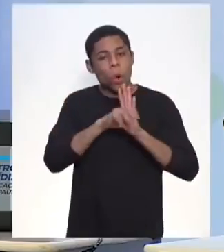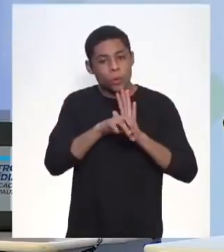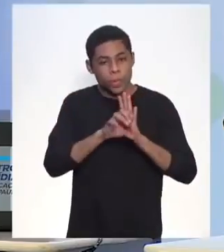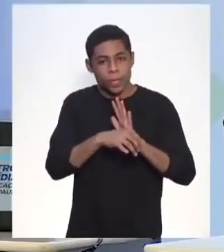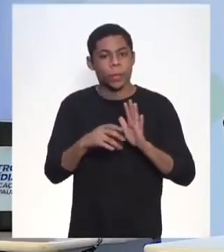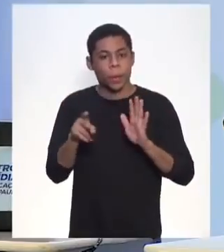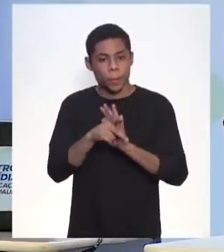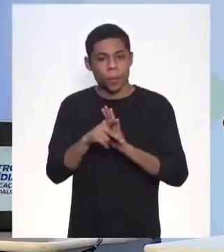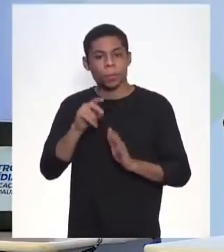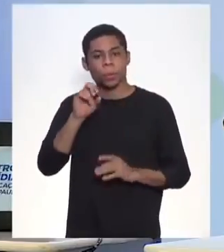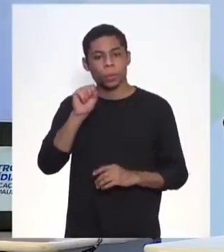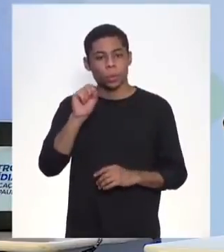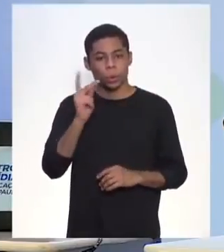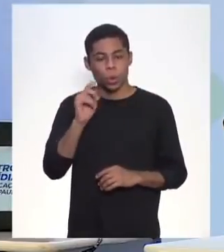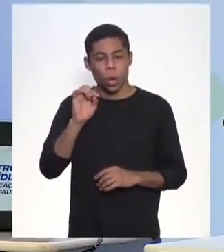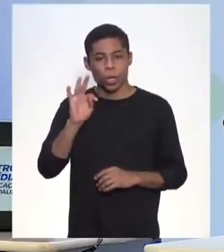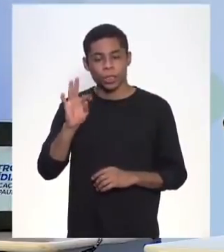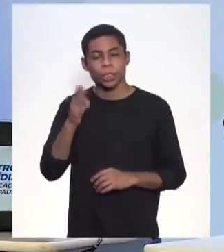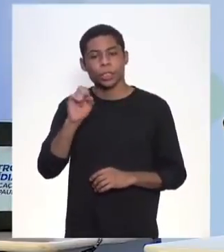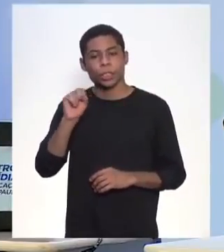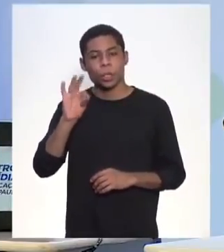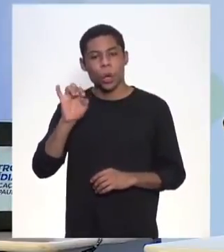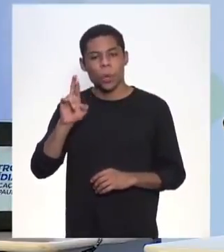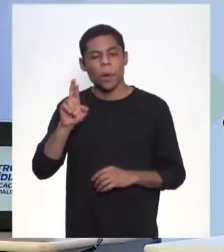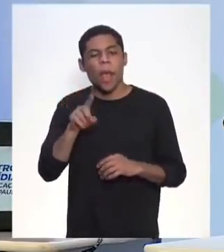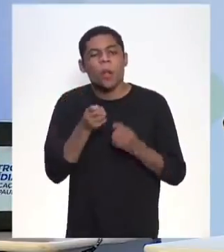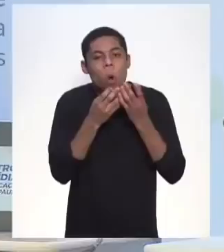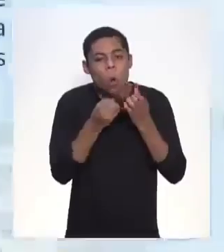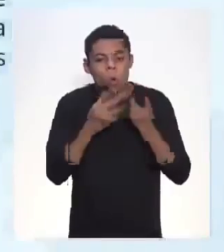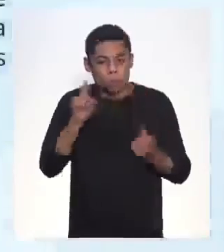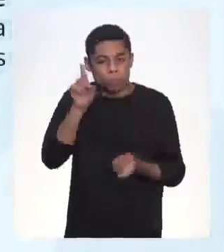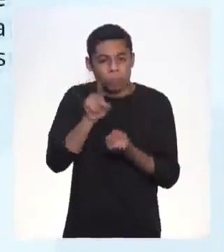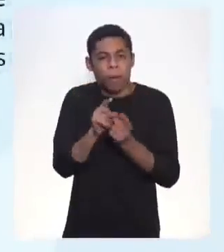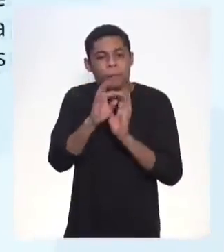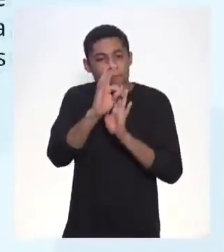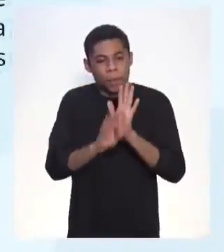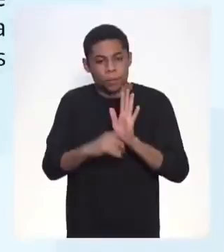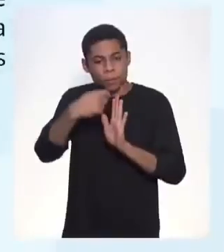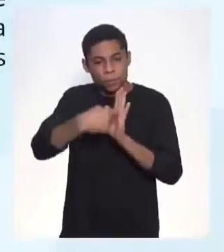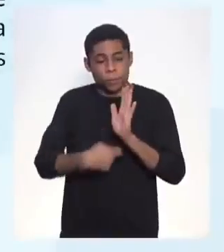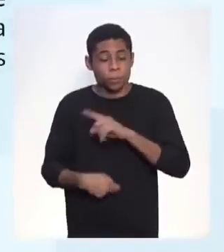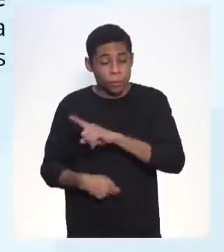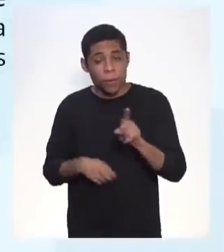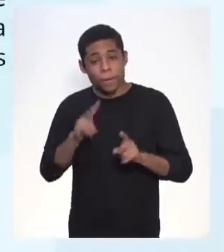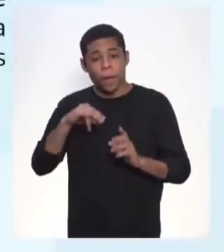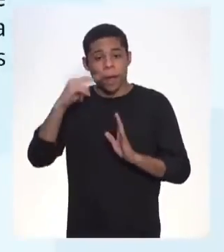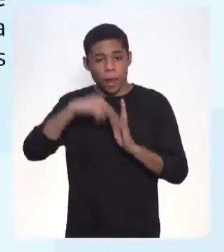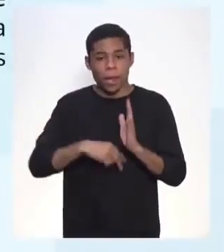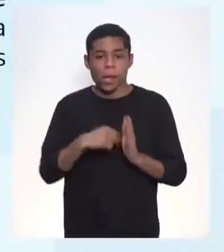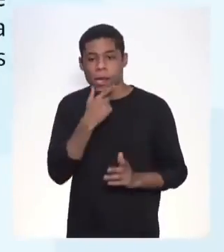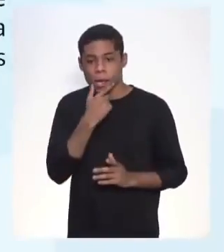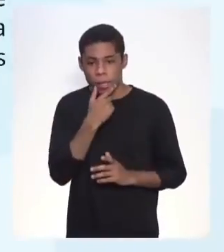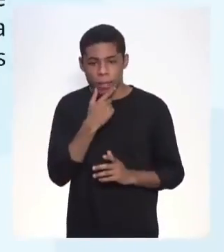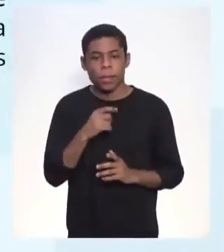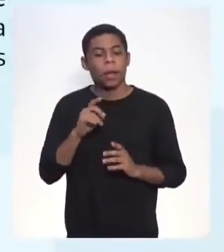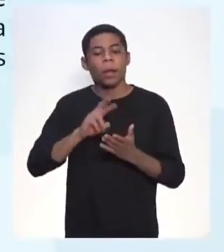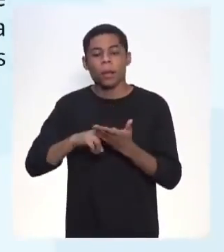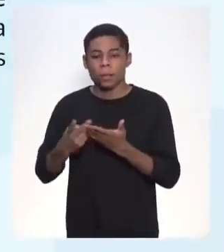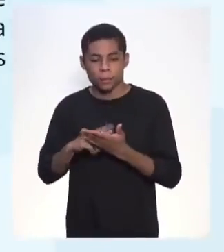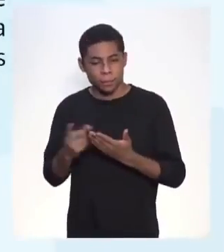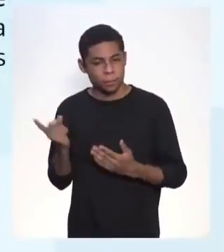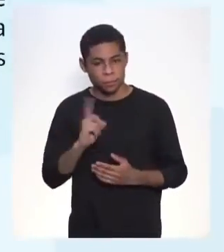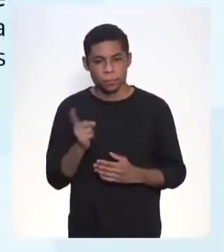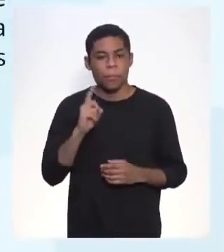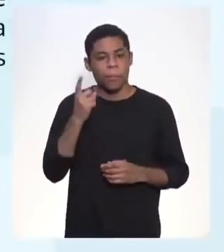short story, né, para a gente poder entender direitinho o que ele é. Nesse momento a gente só vai ler em inglês, sem a tradução para